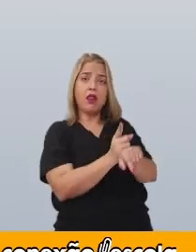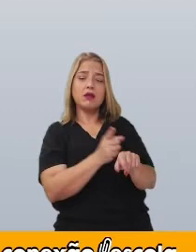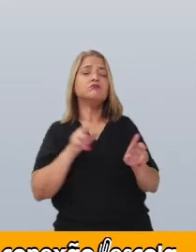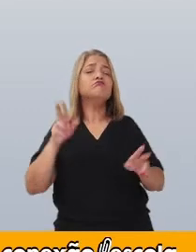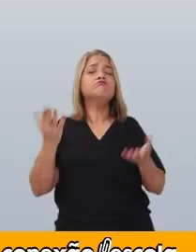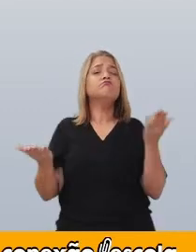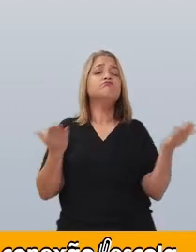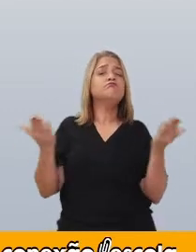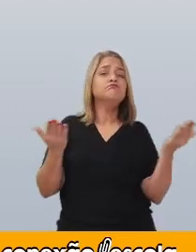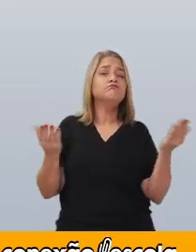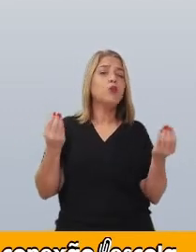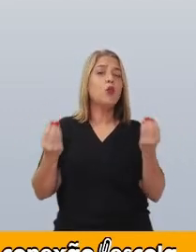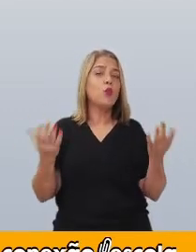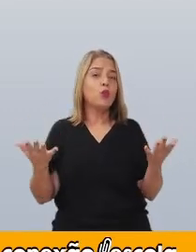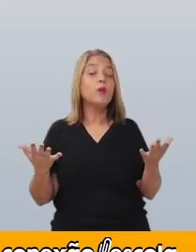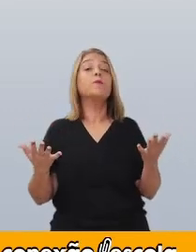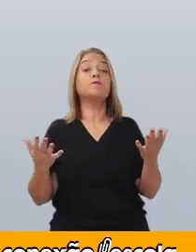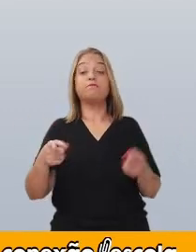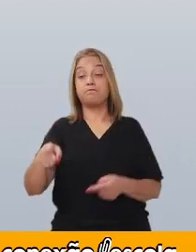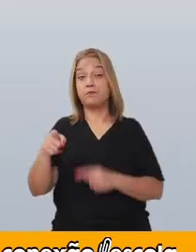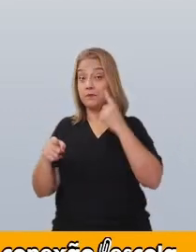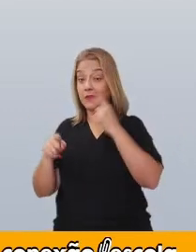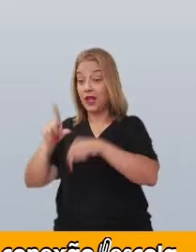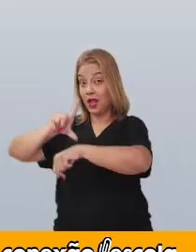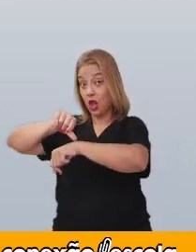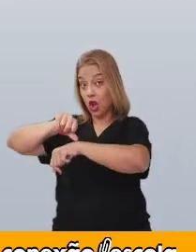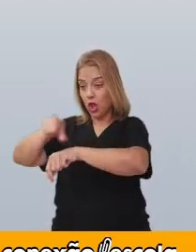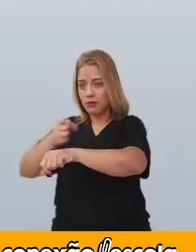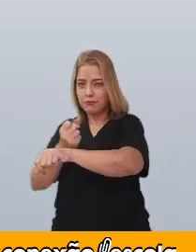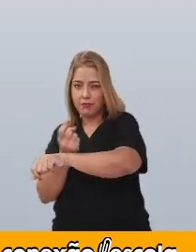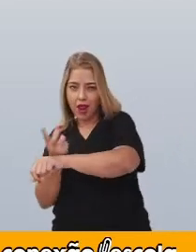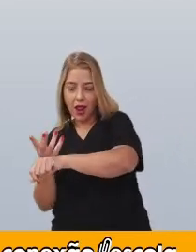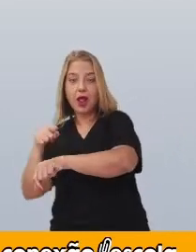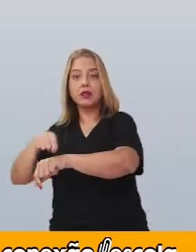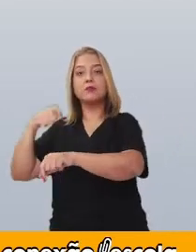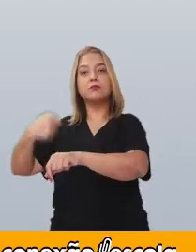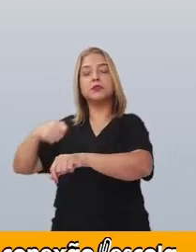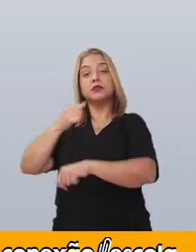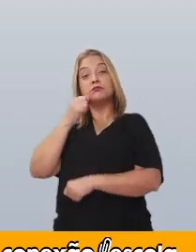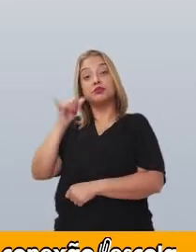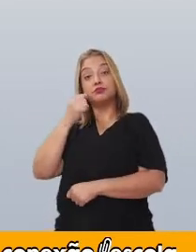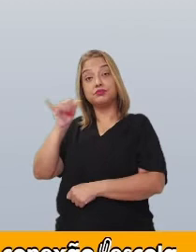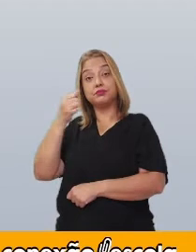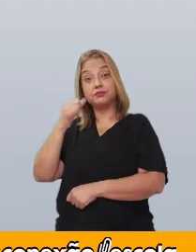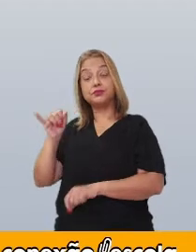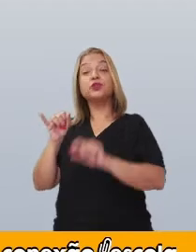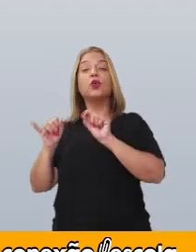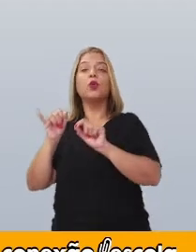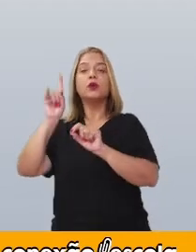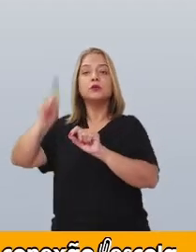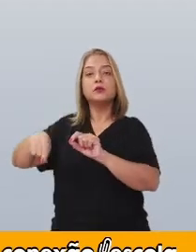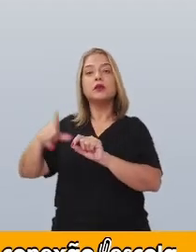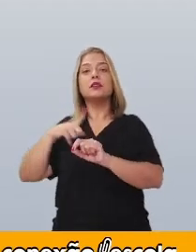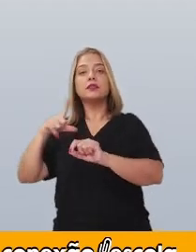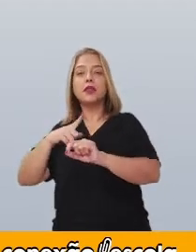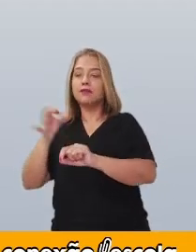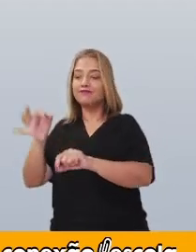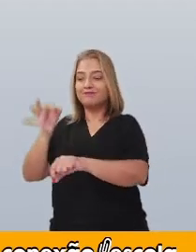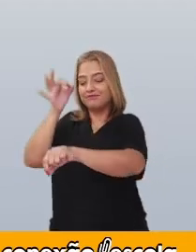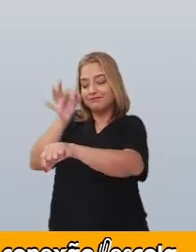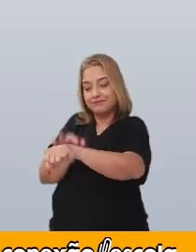analógico? O relógio digital, ele utiliza energia elétrica que é normalmente suprida por